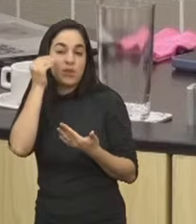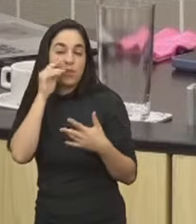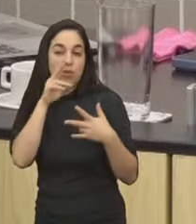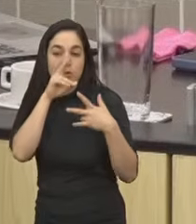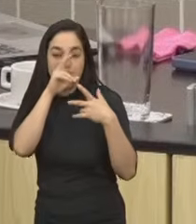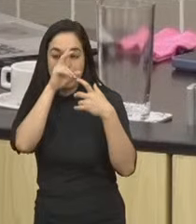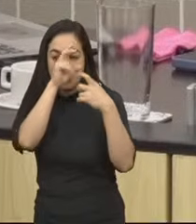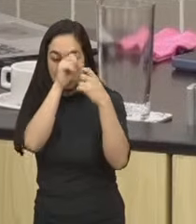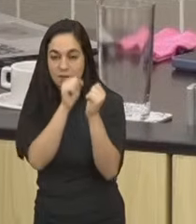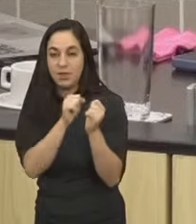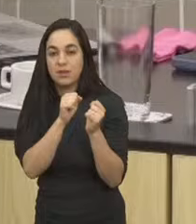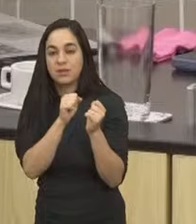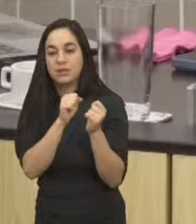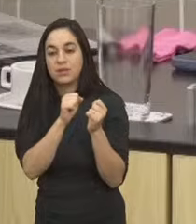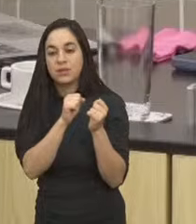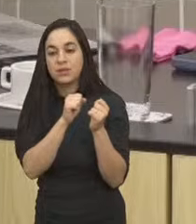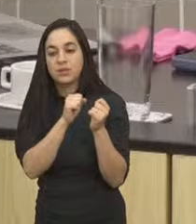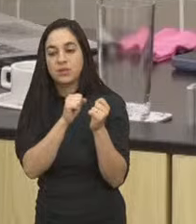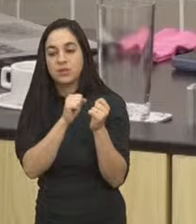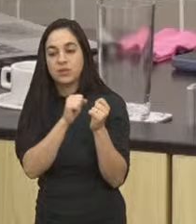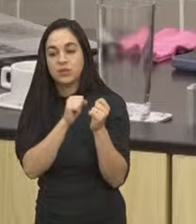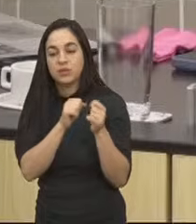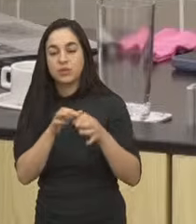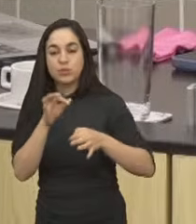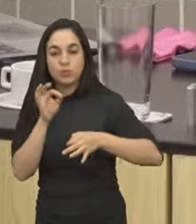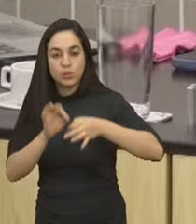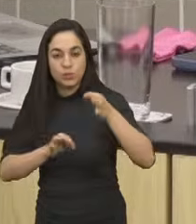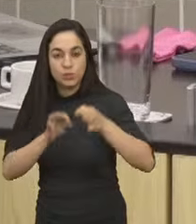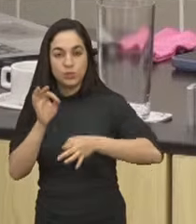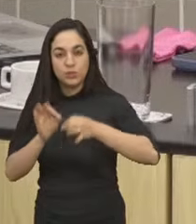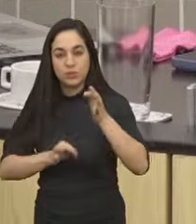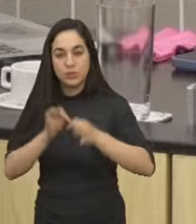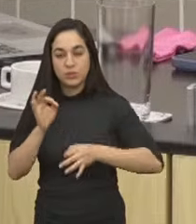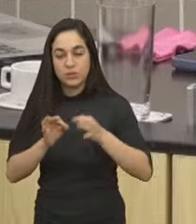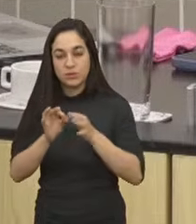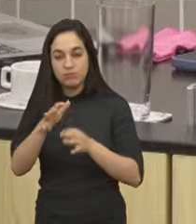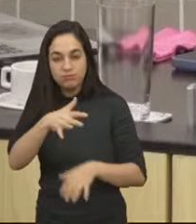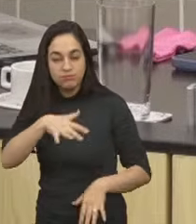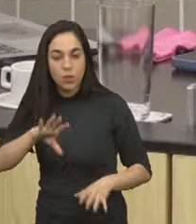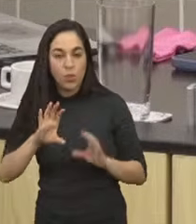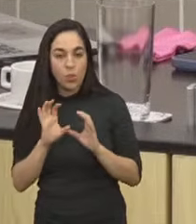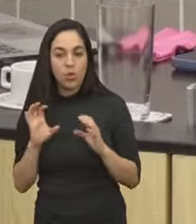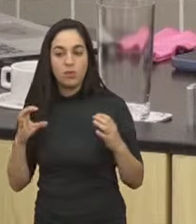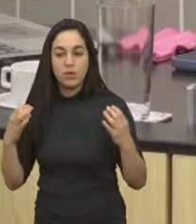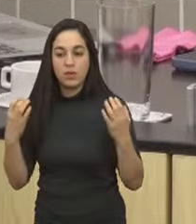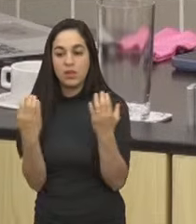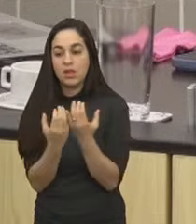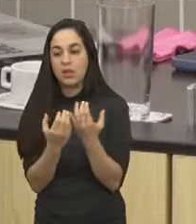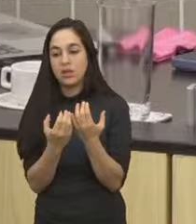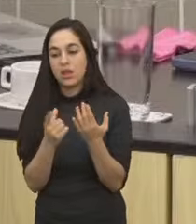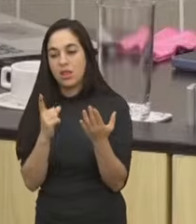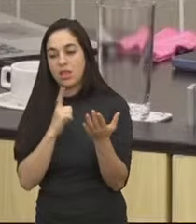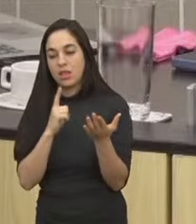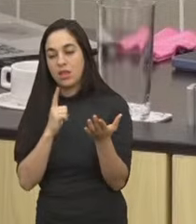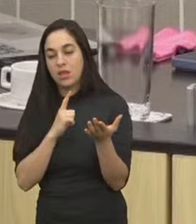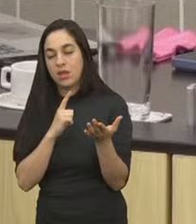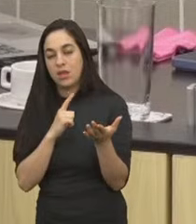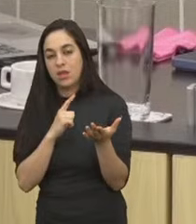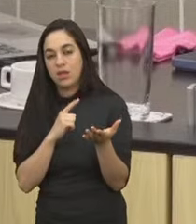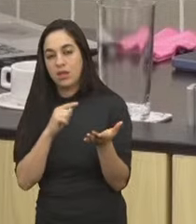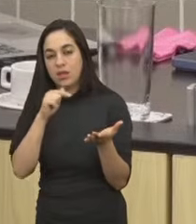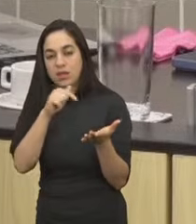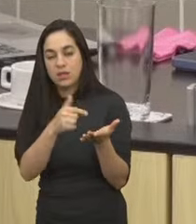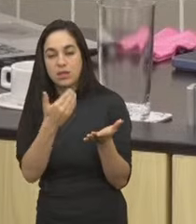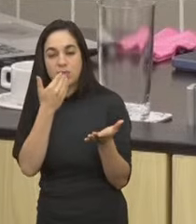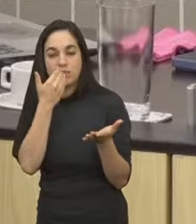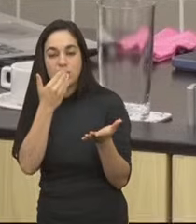eficácia da prestação jurisdicional em nossas comunidades. Feito esse registro, respeitosamente, requeremos